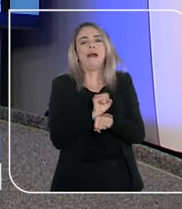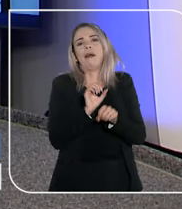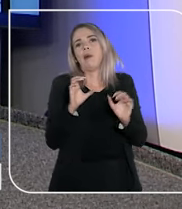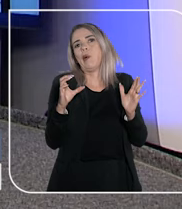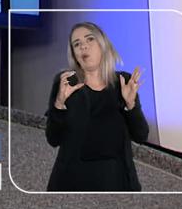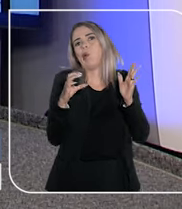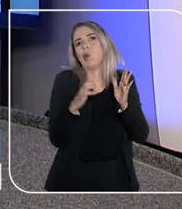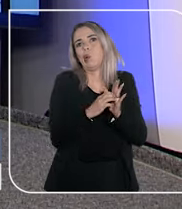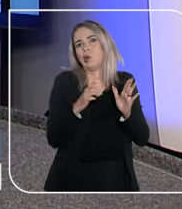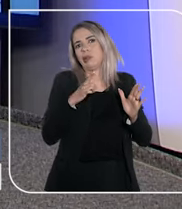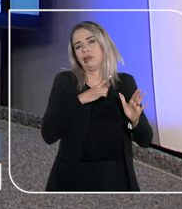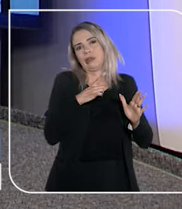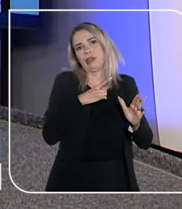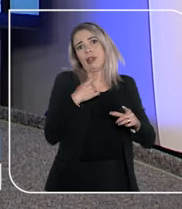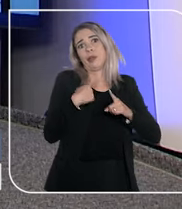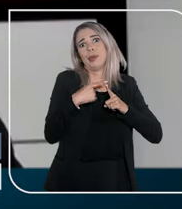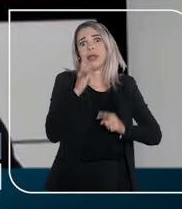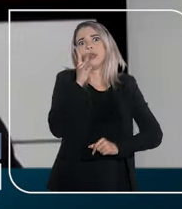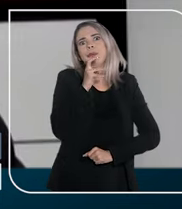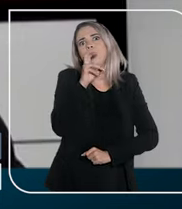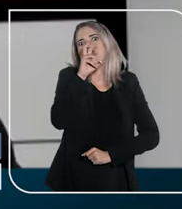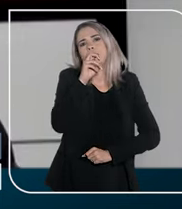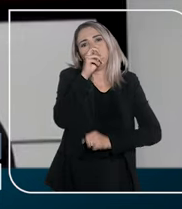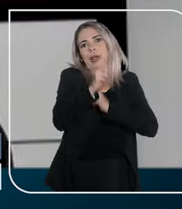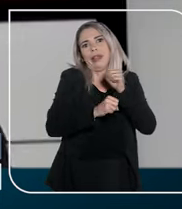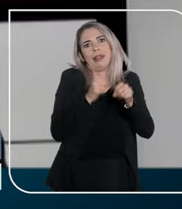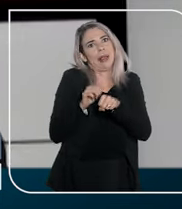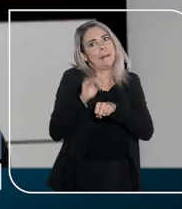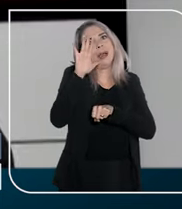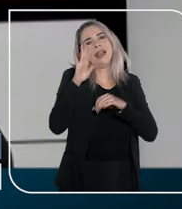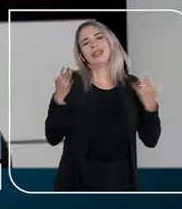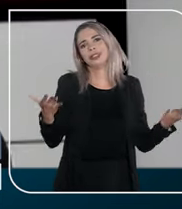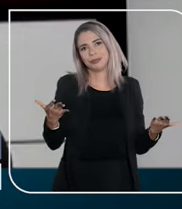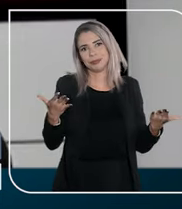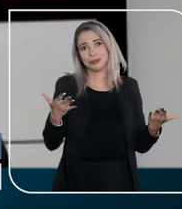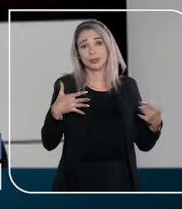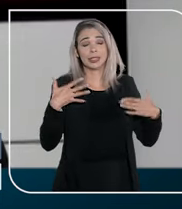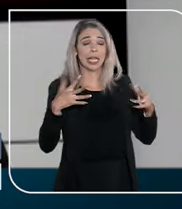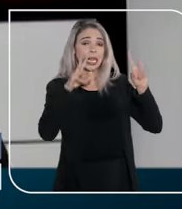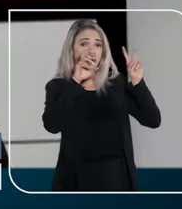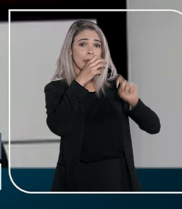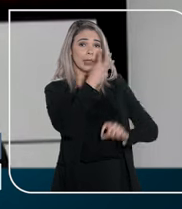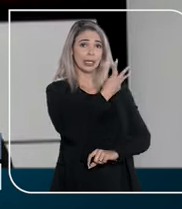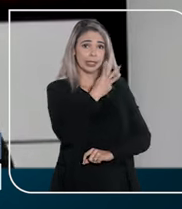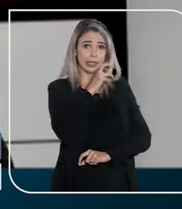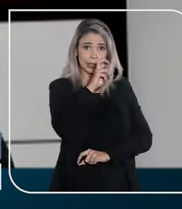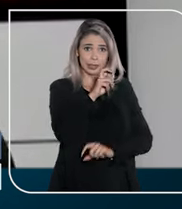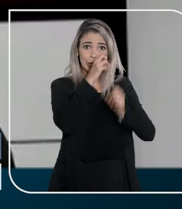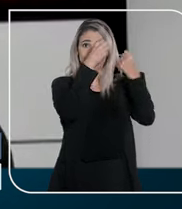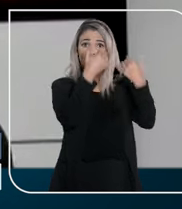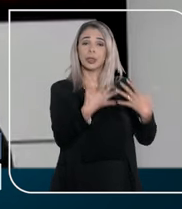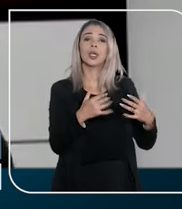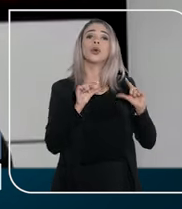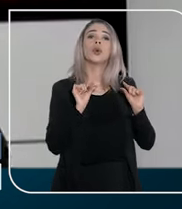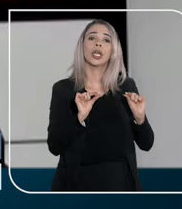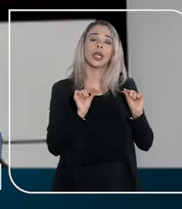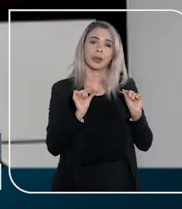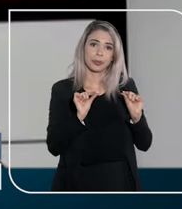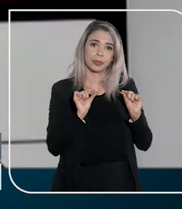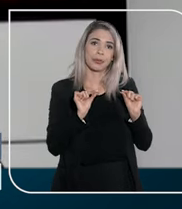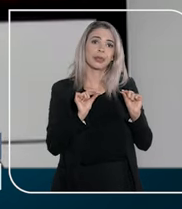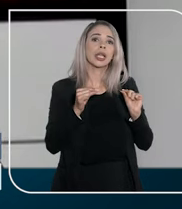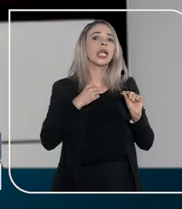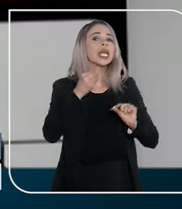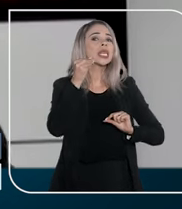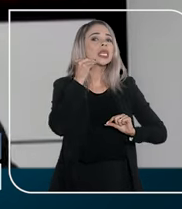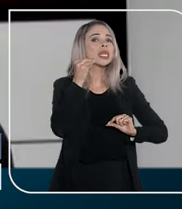público vai levar aqui 50 anos para terminar. Então, no tema 335, o Supremo disse o seguinte: no teste de